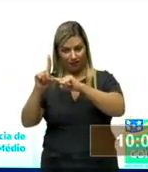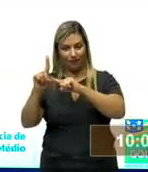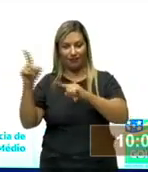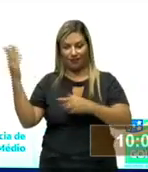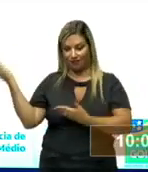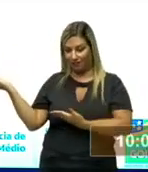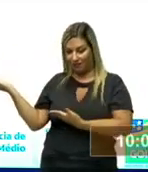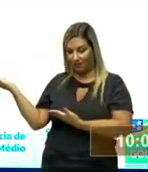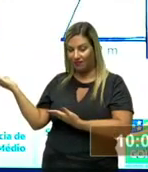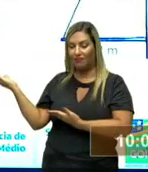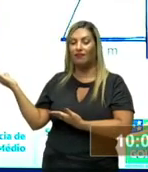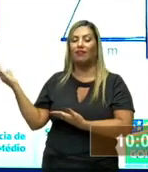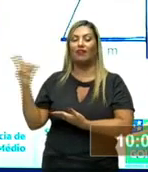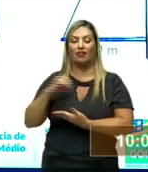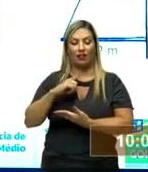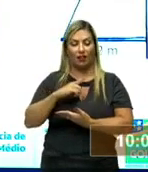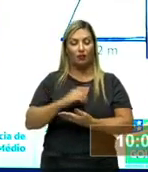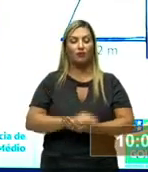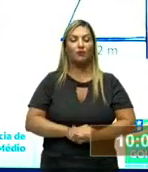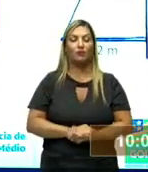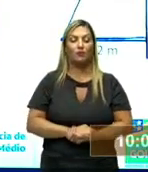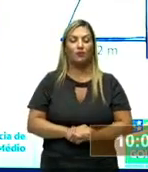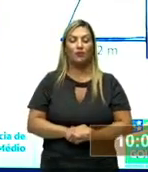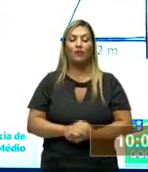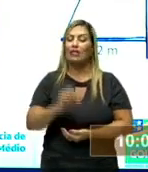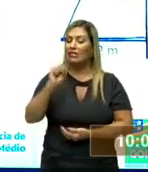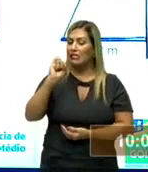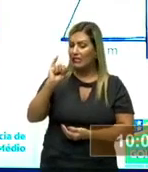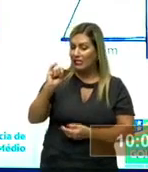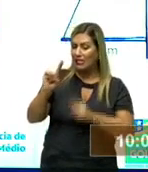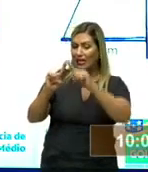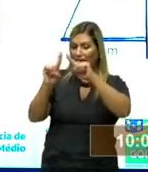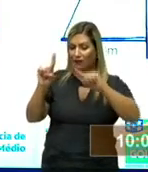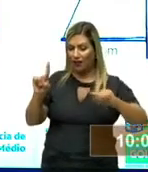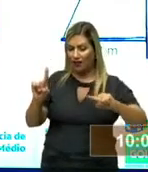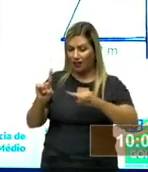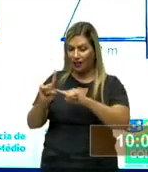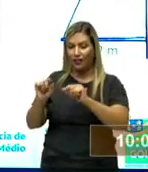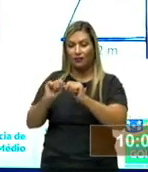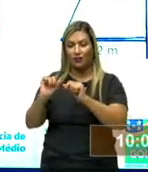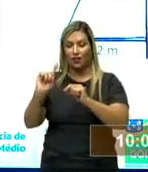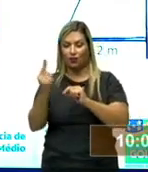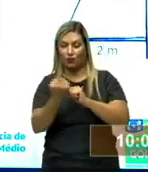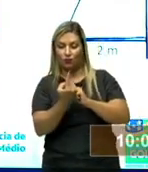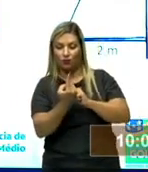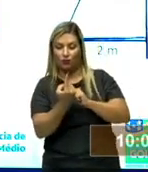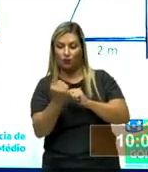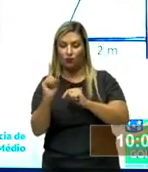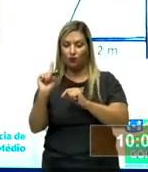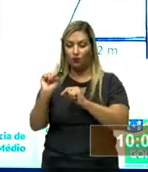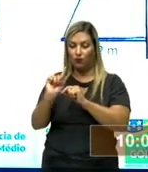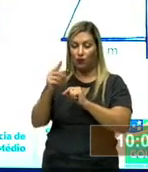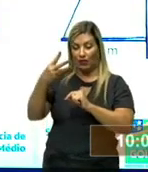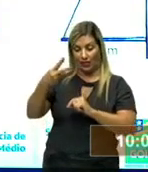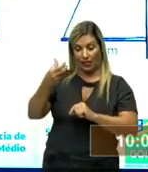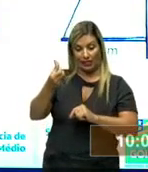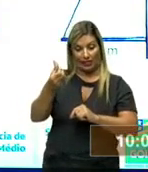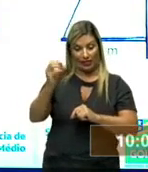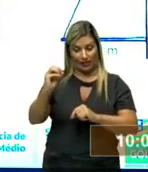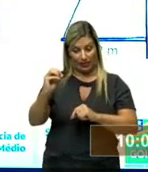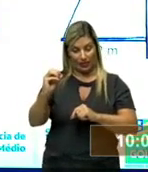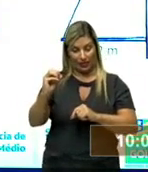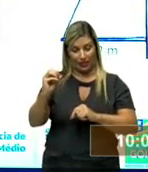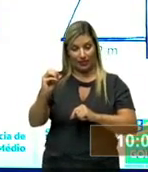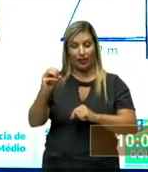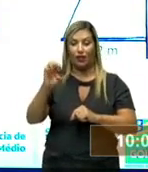tá um OK se a vela fizer um giro de 360 graus em